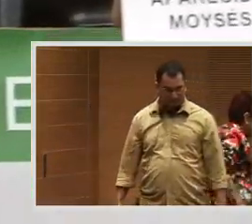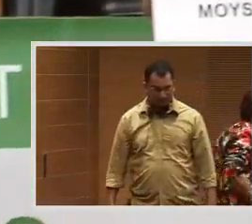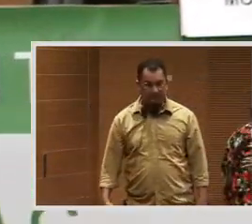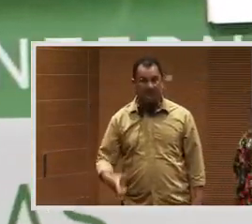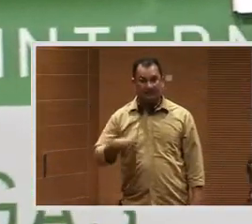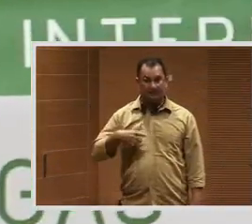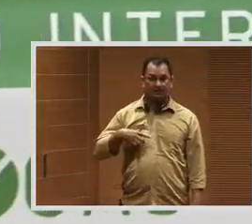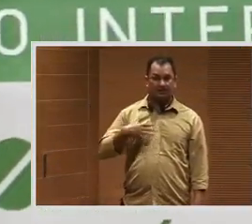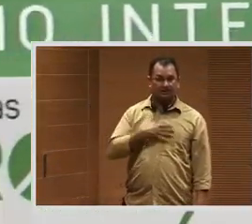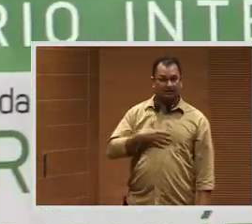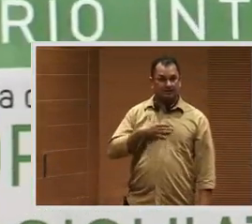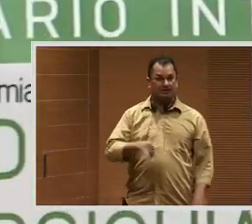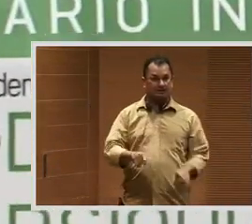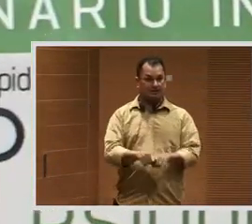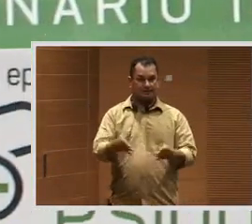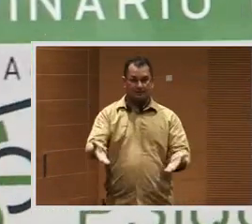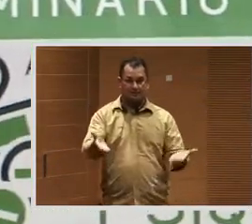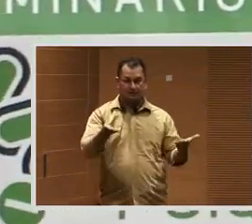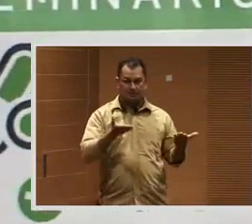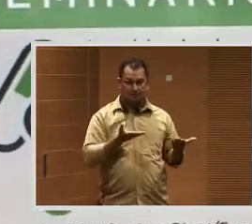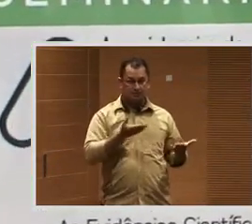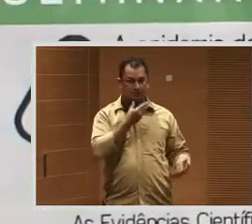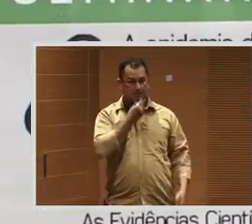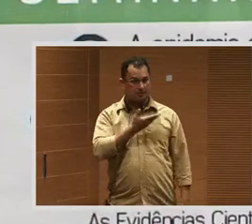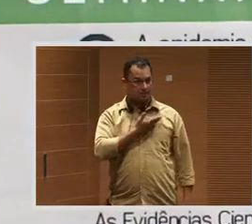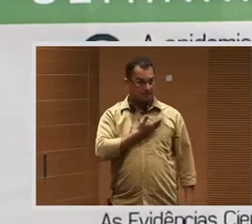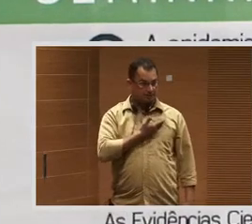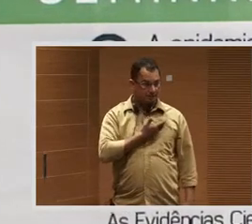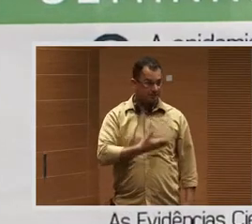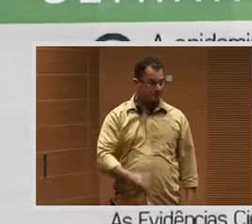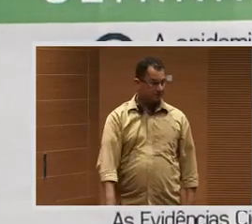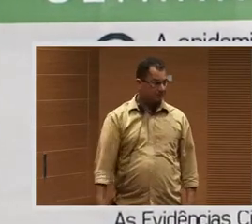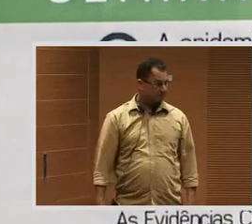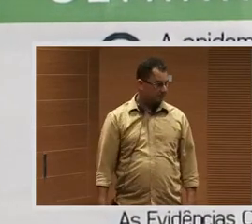Tenho o prazer de chamar também o nosso colega